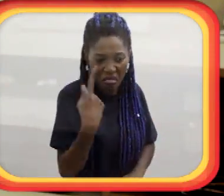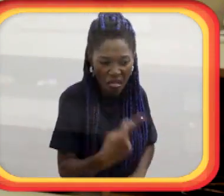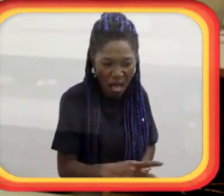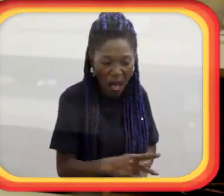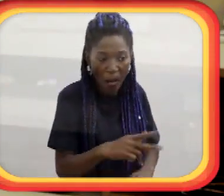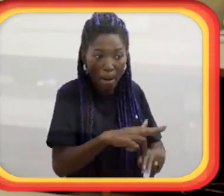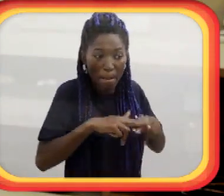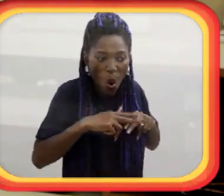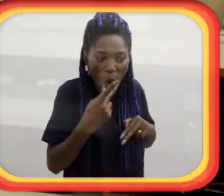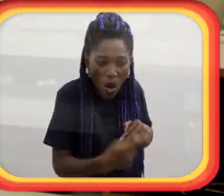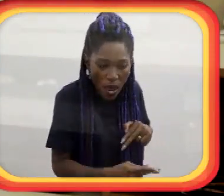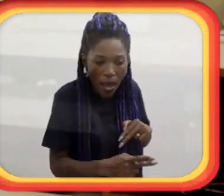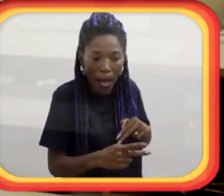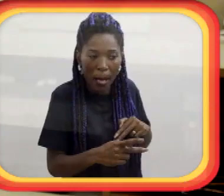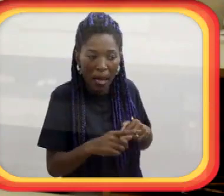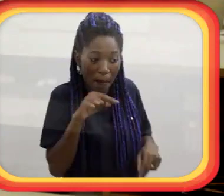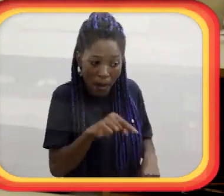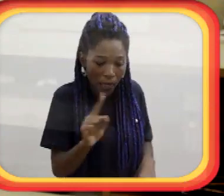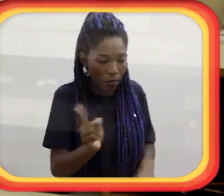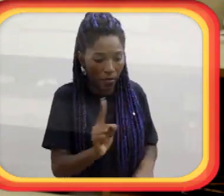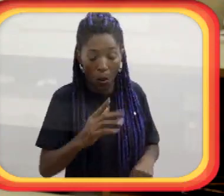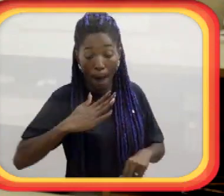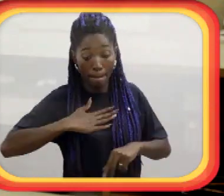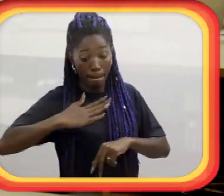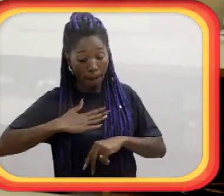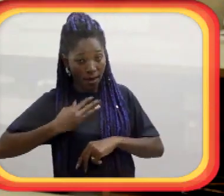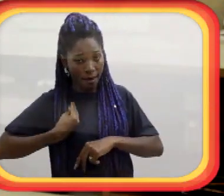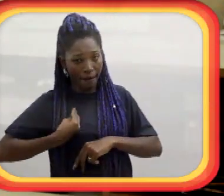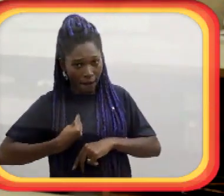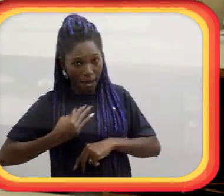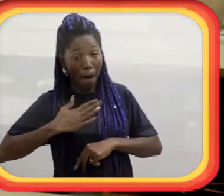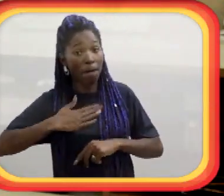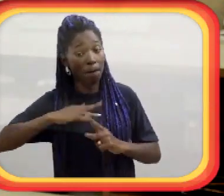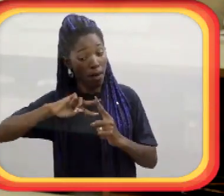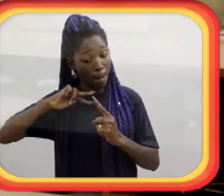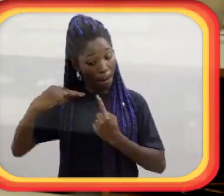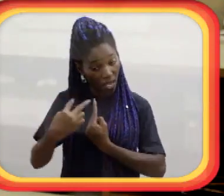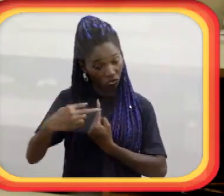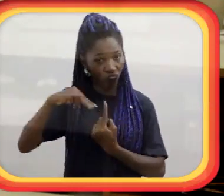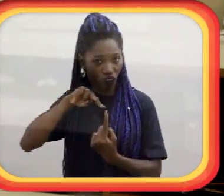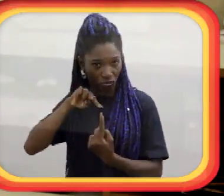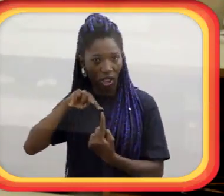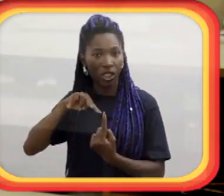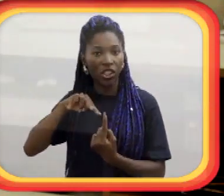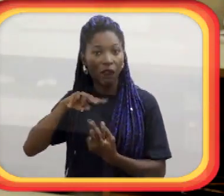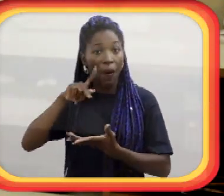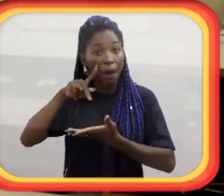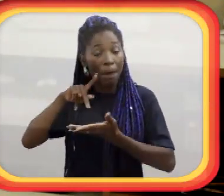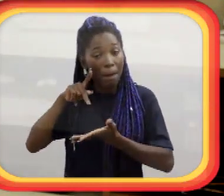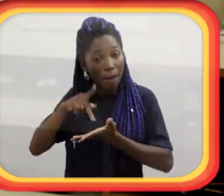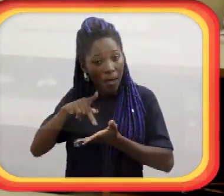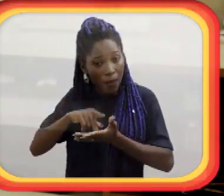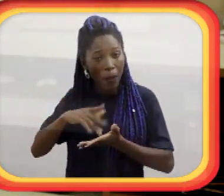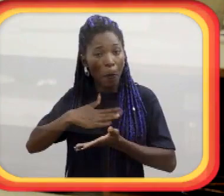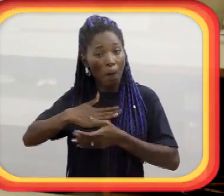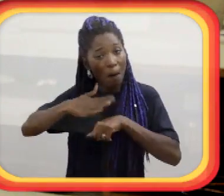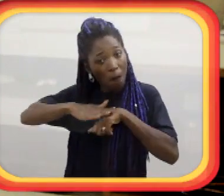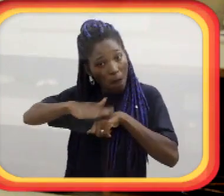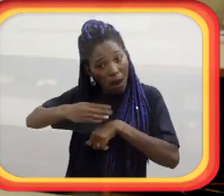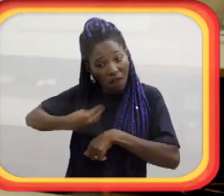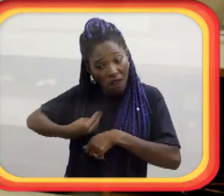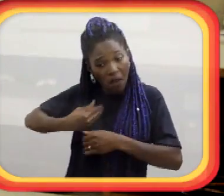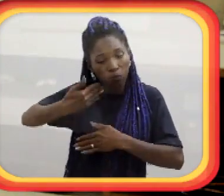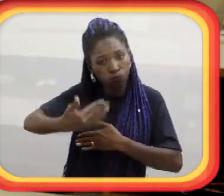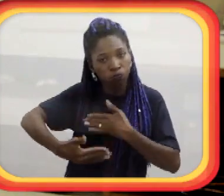falando por ela e nem para ela. Eu estou falando de mim, da minha perspectiva, da minha